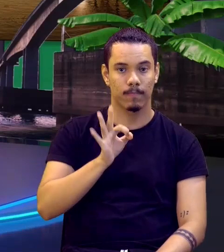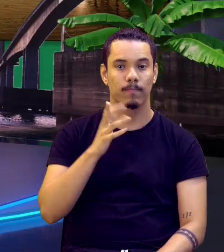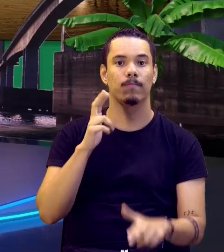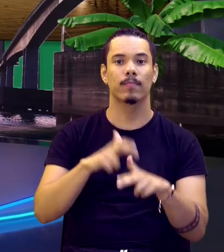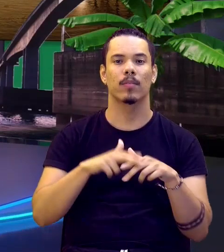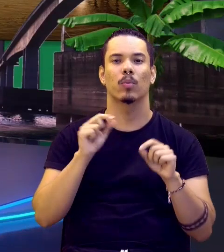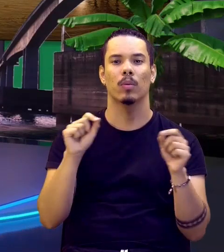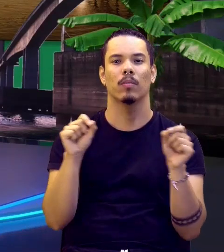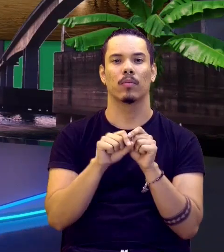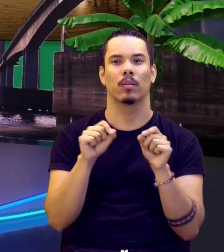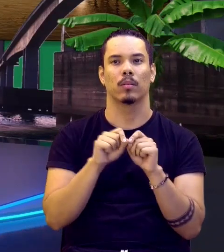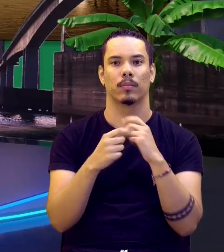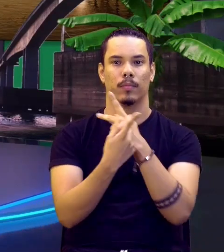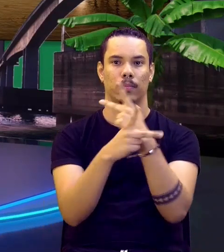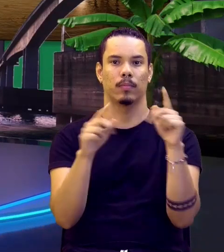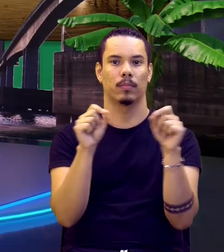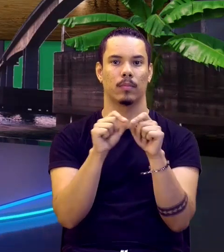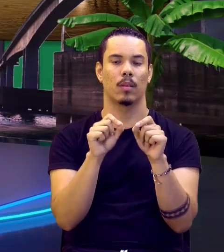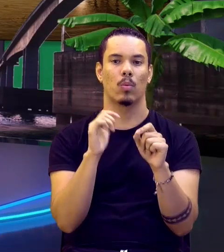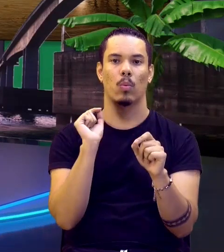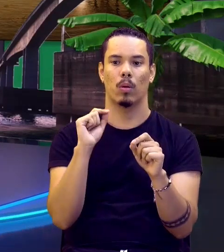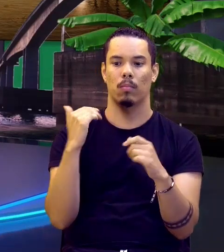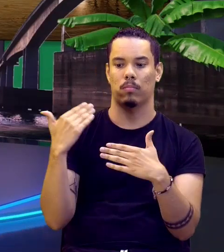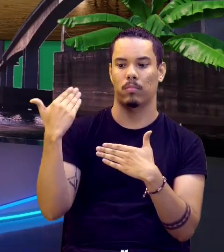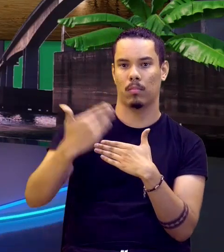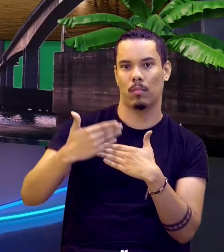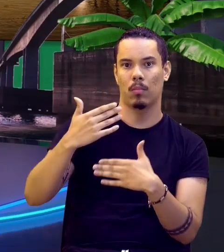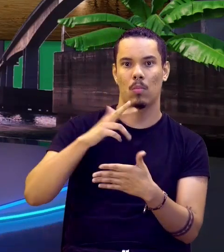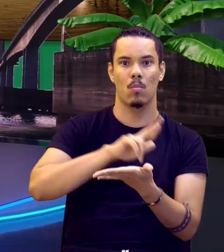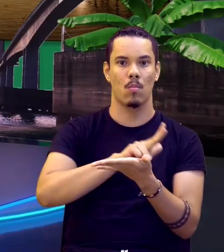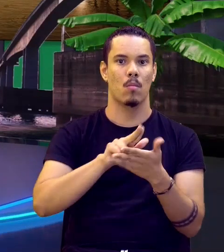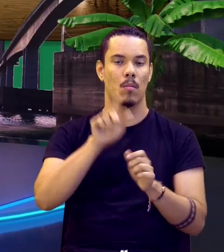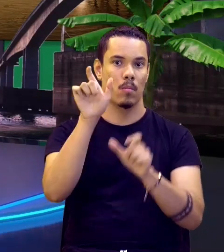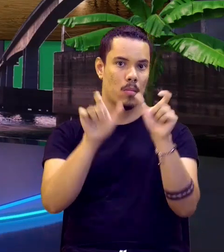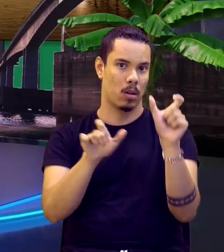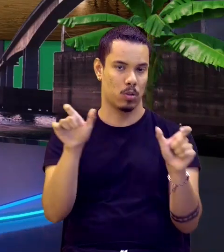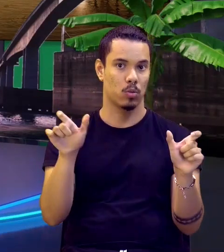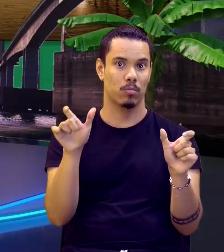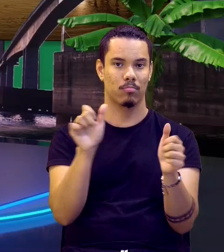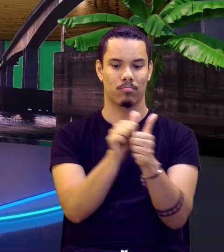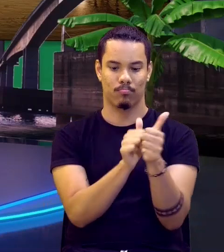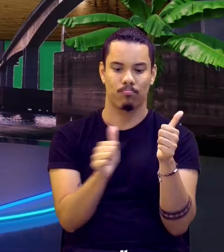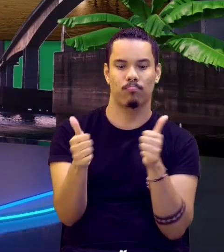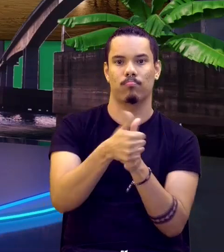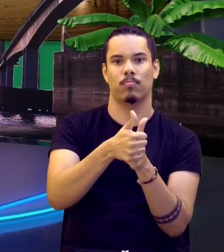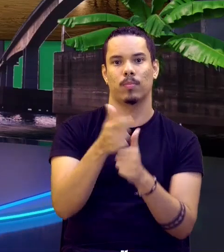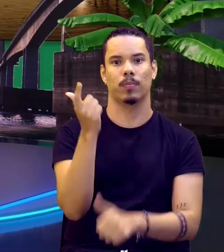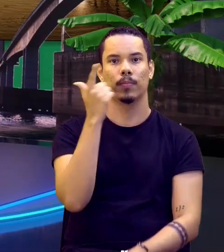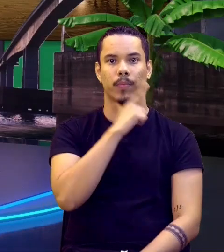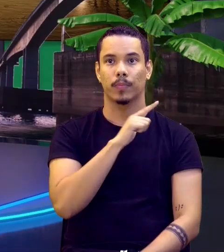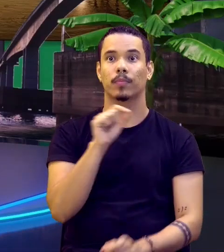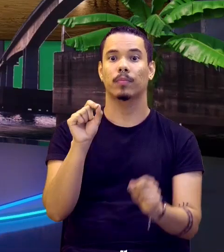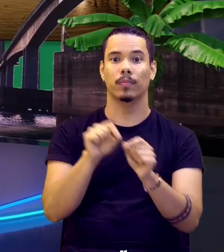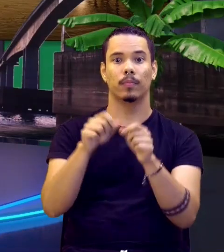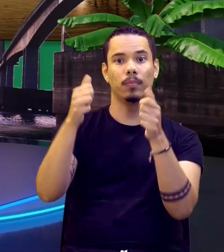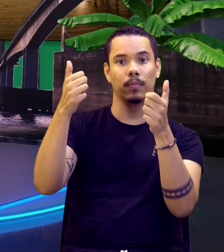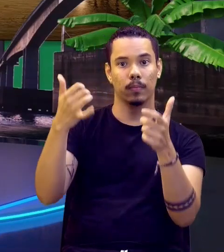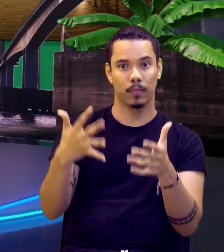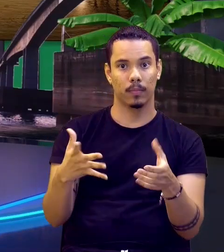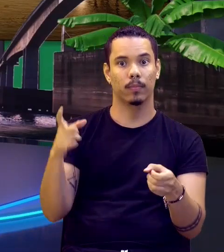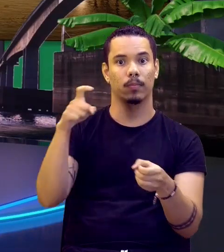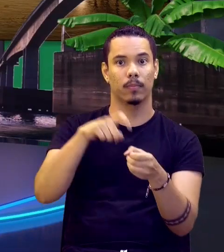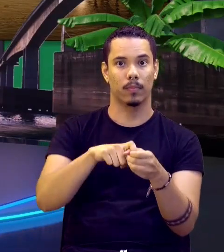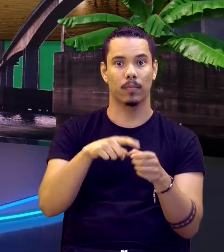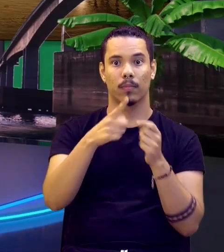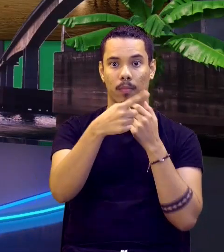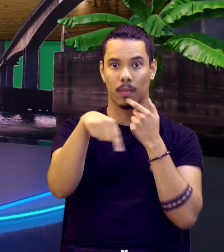vai fazer com que ele esteja à frente de muitos candidatos. E eu já falei e vou retornar a falar. Eles são